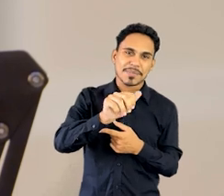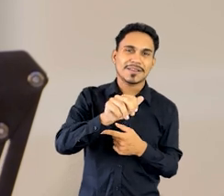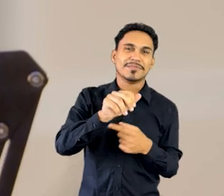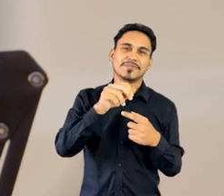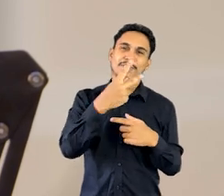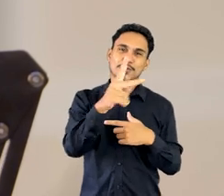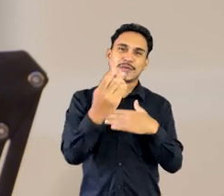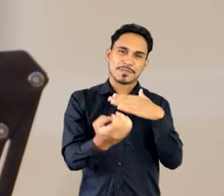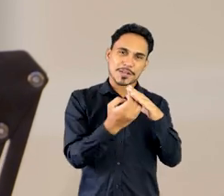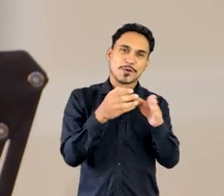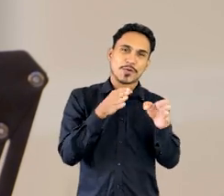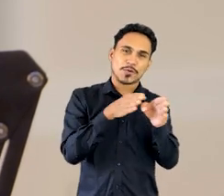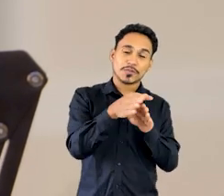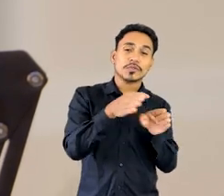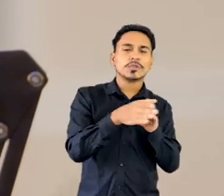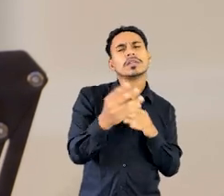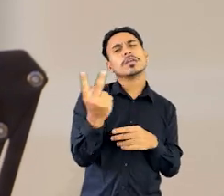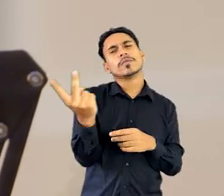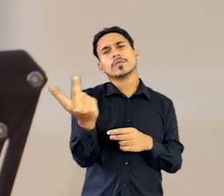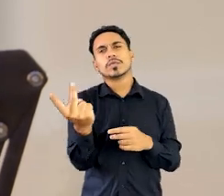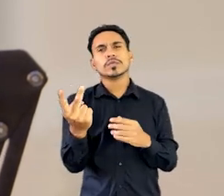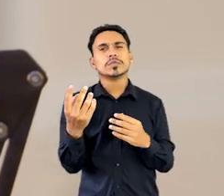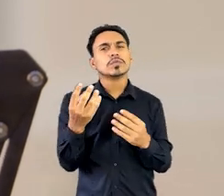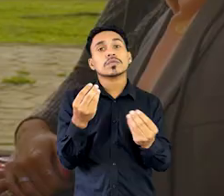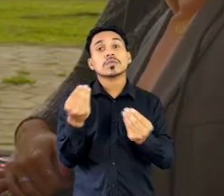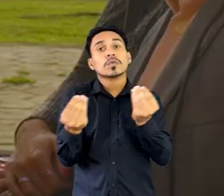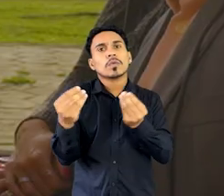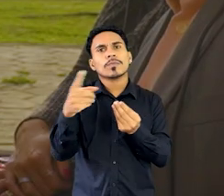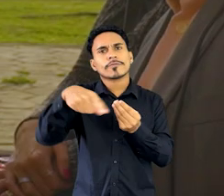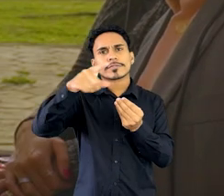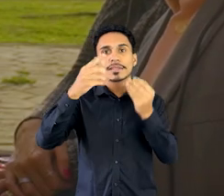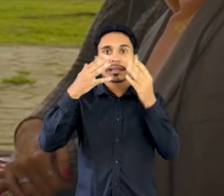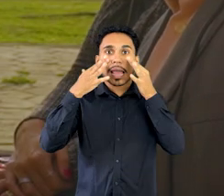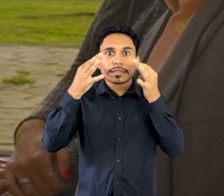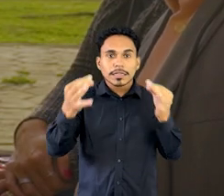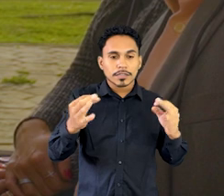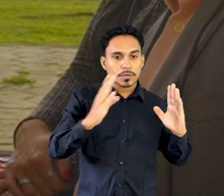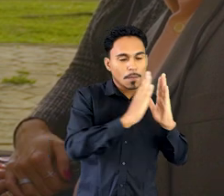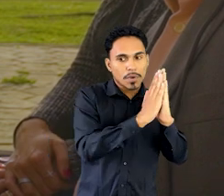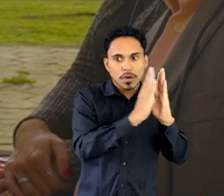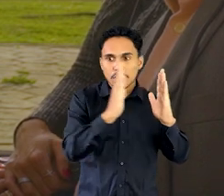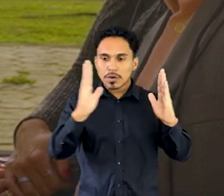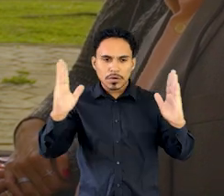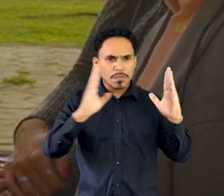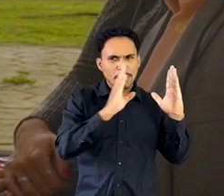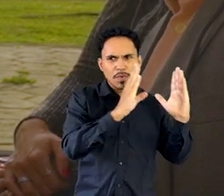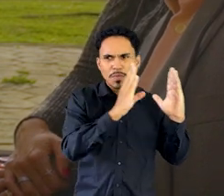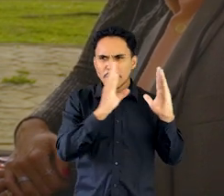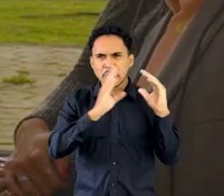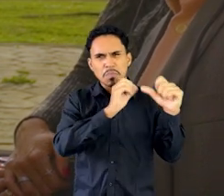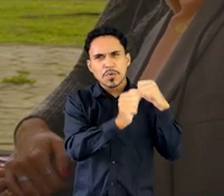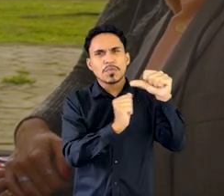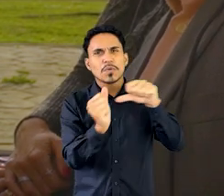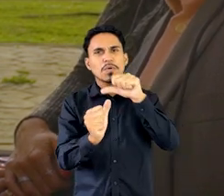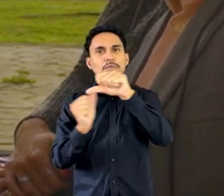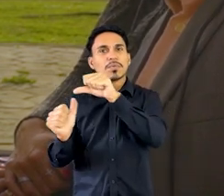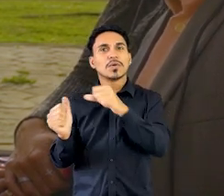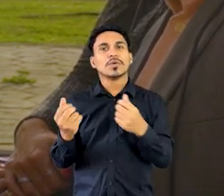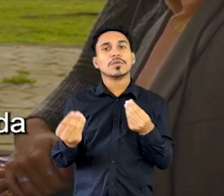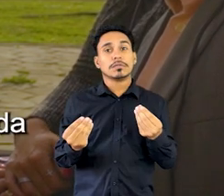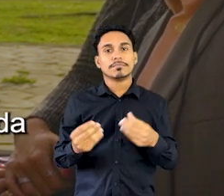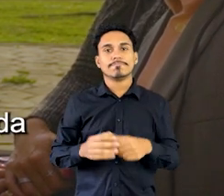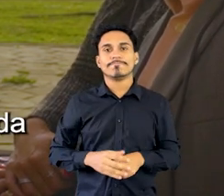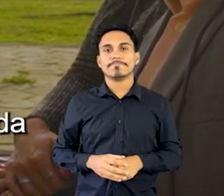e de consultorias eh como vocês se colocam tão atentos com Diante desses cenários